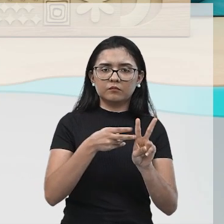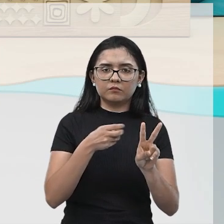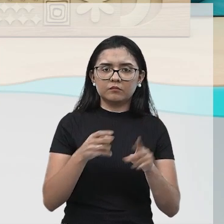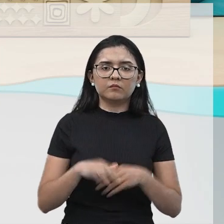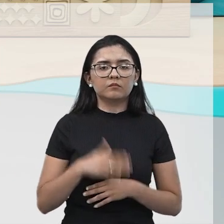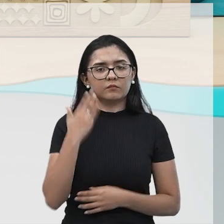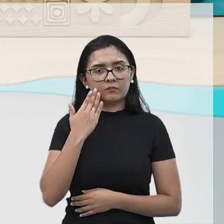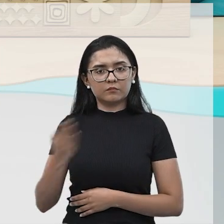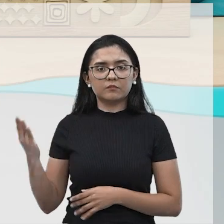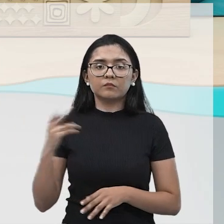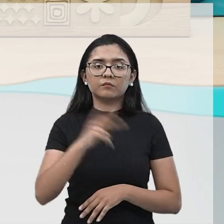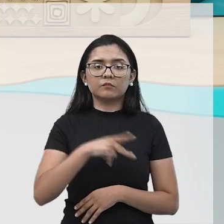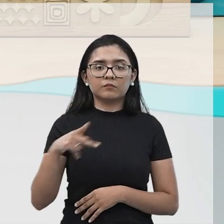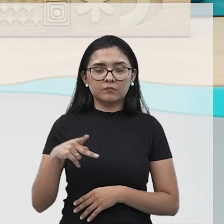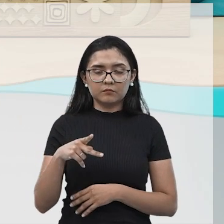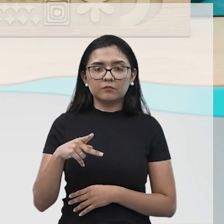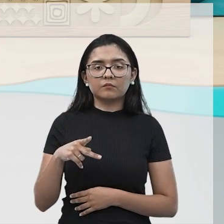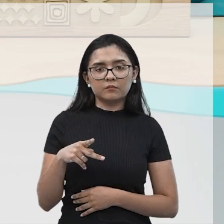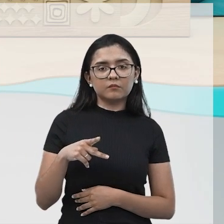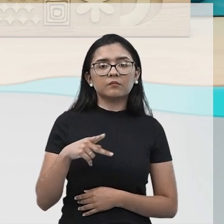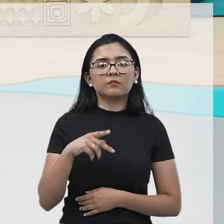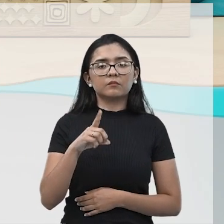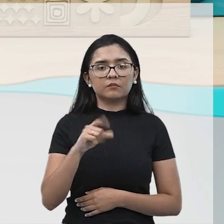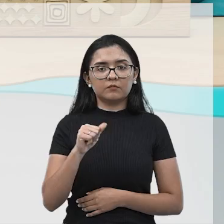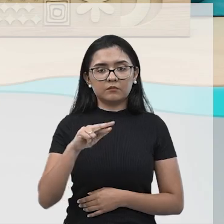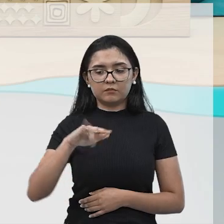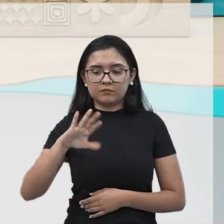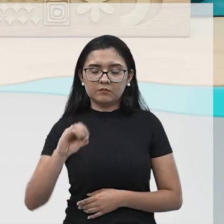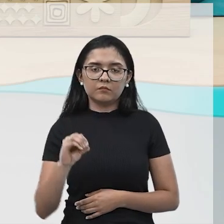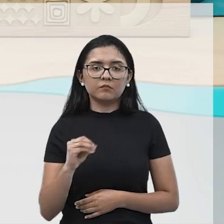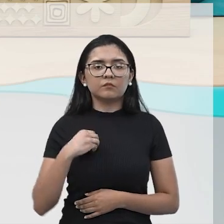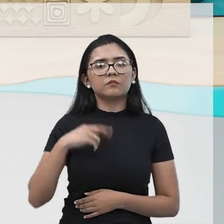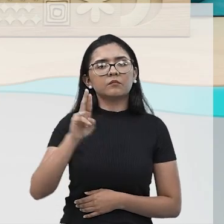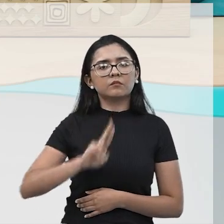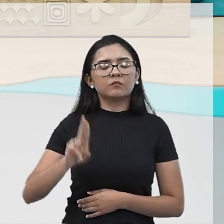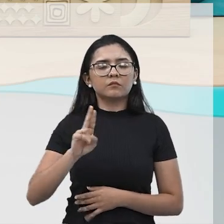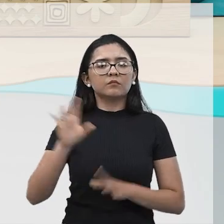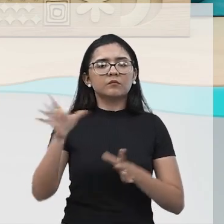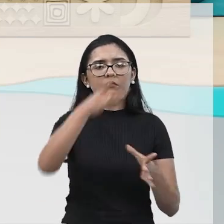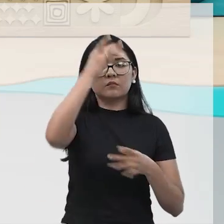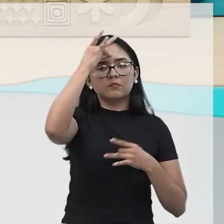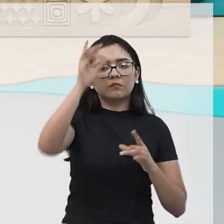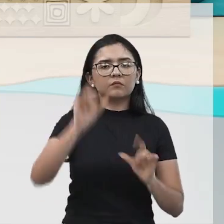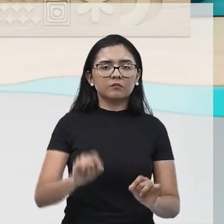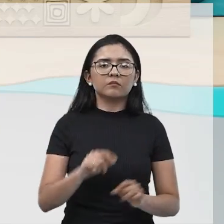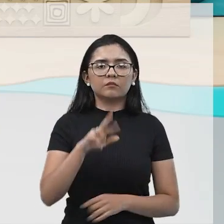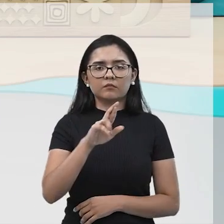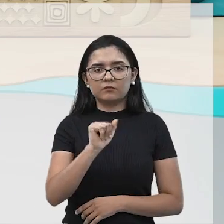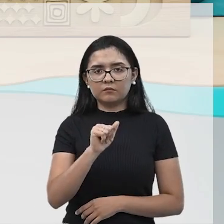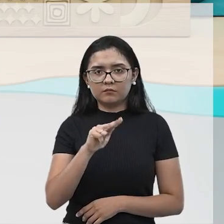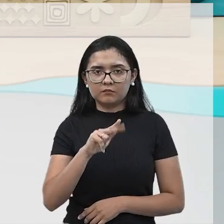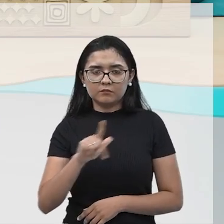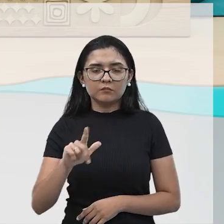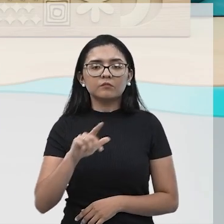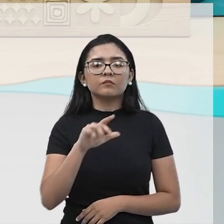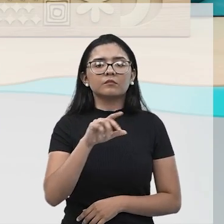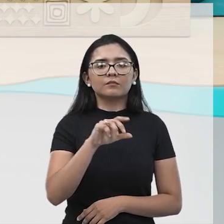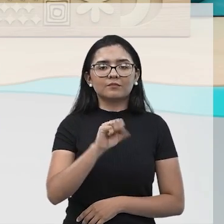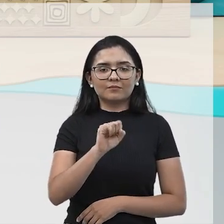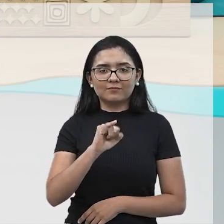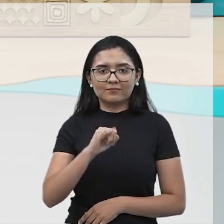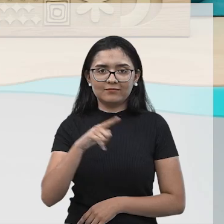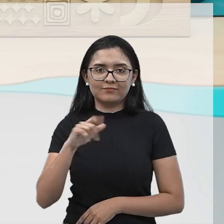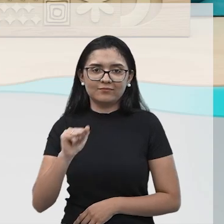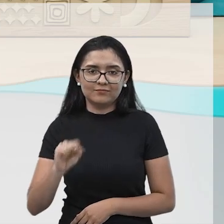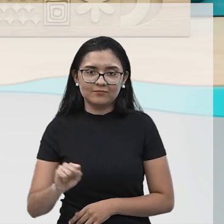E aqui nós temos o professor Dário, que se caracterizou de Raul Seixas. E aqui nós